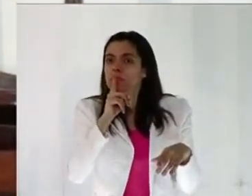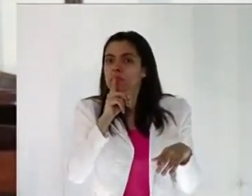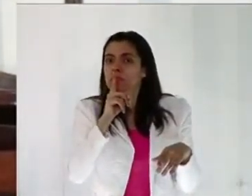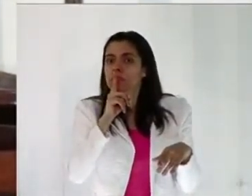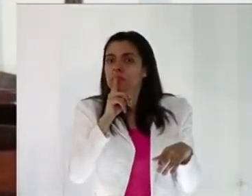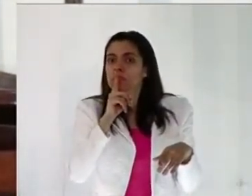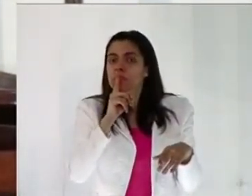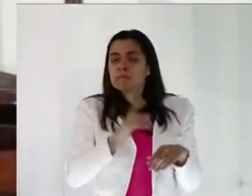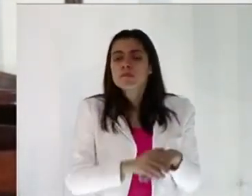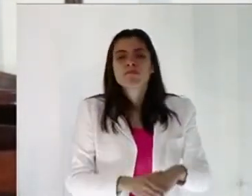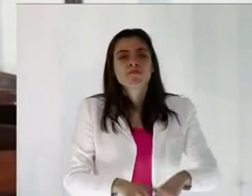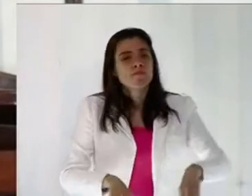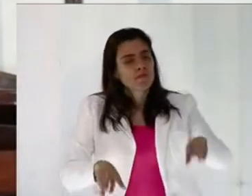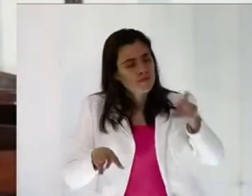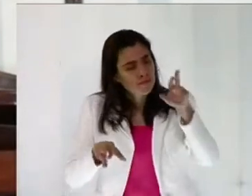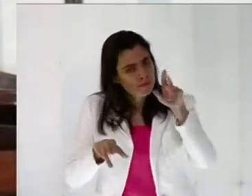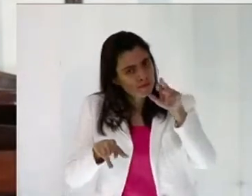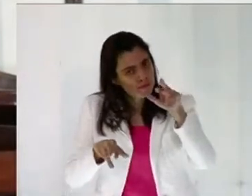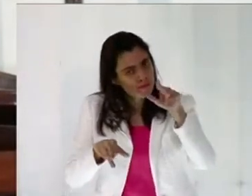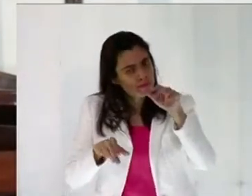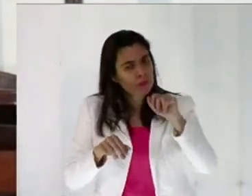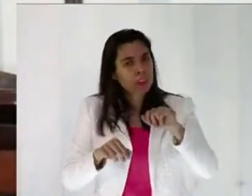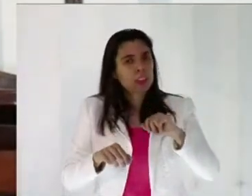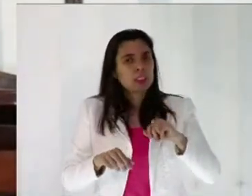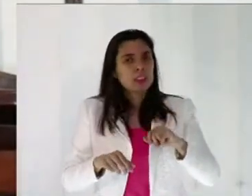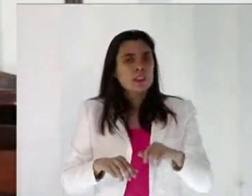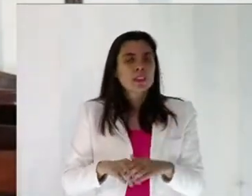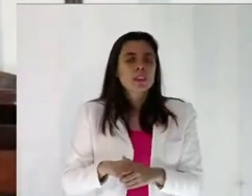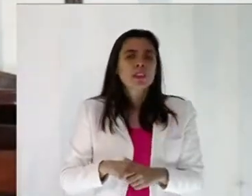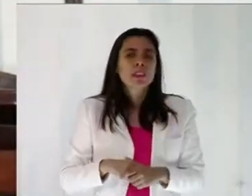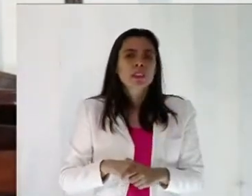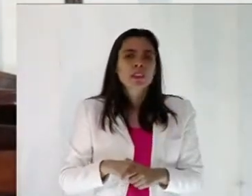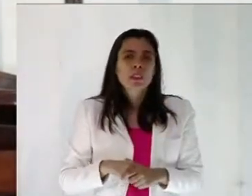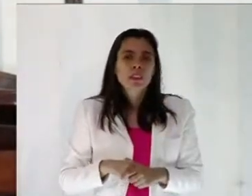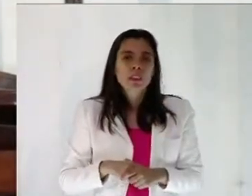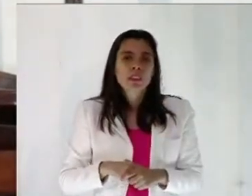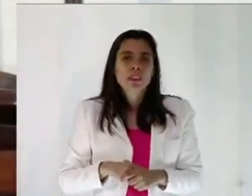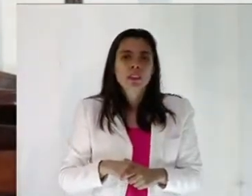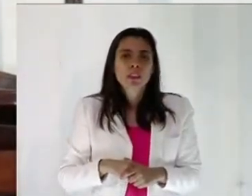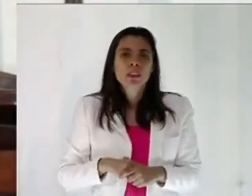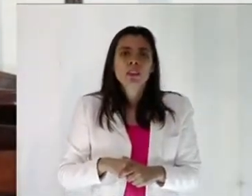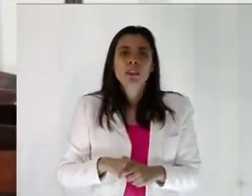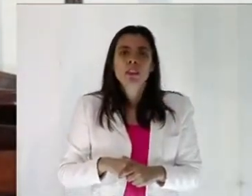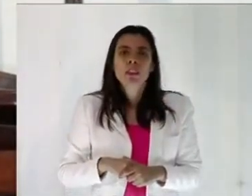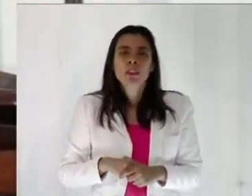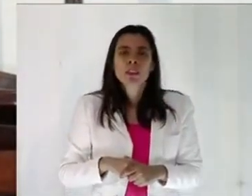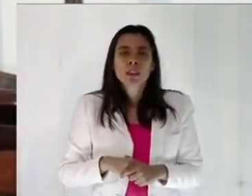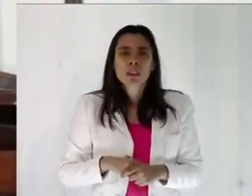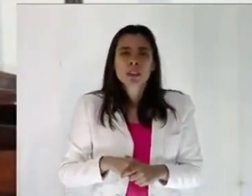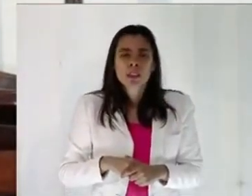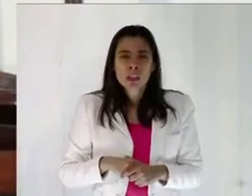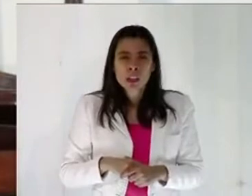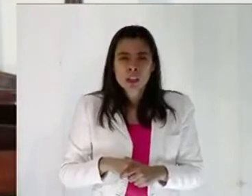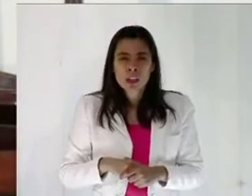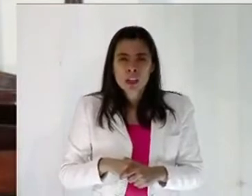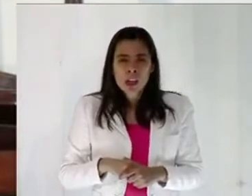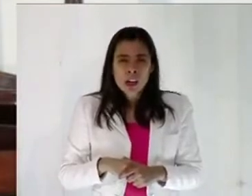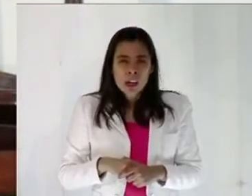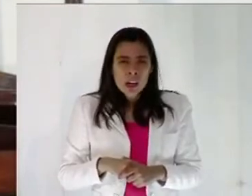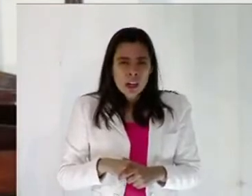história de Abraão e Isaque, do amor de Abraão pelo seu filho, da submissão de Isaque para com seu pai nesse